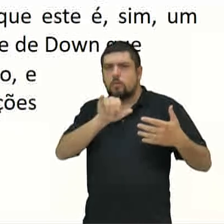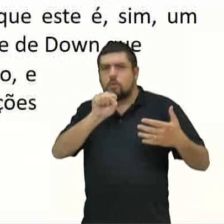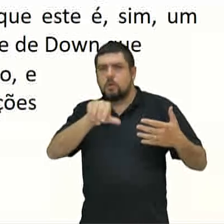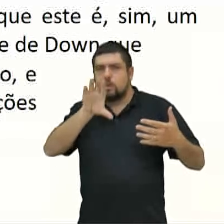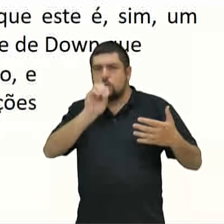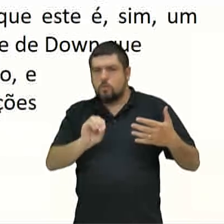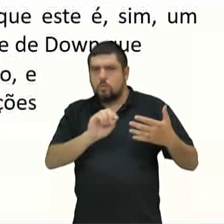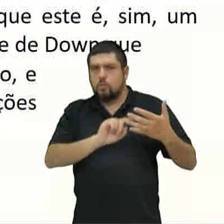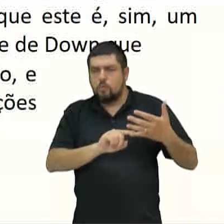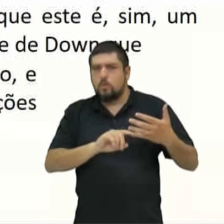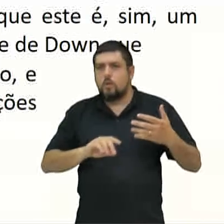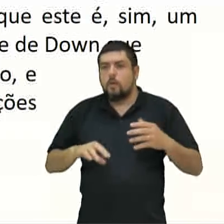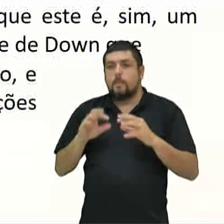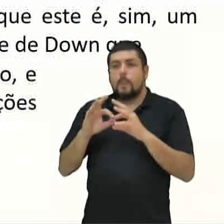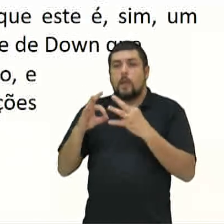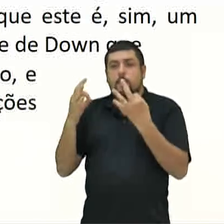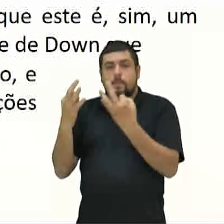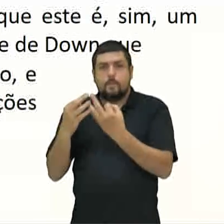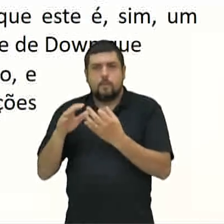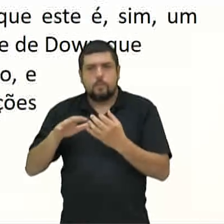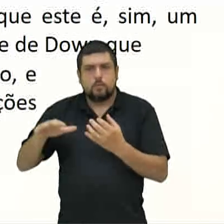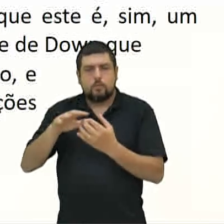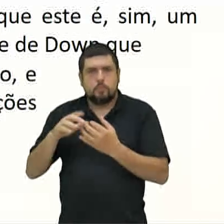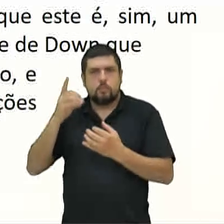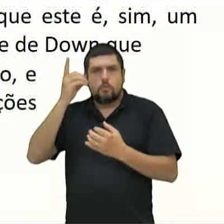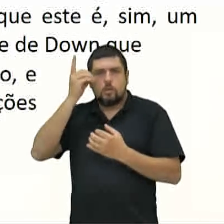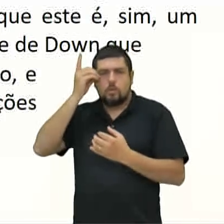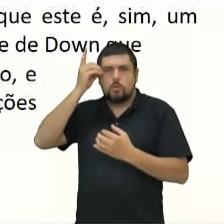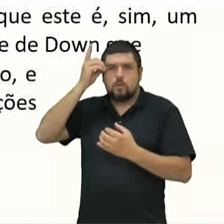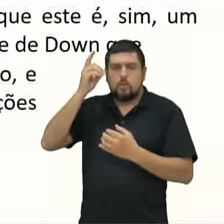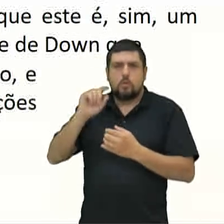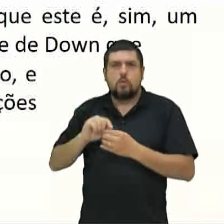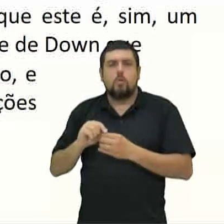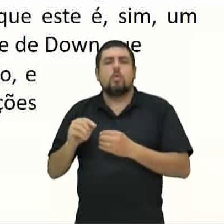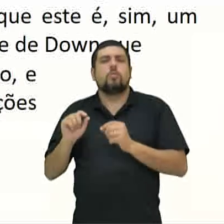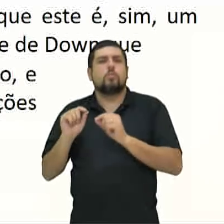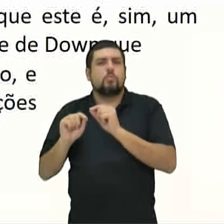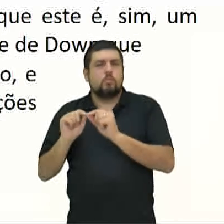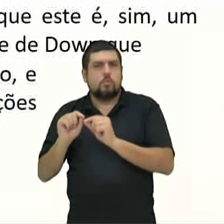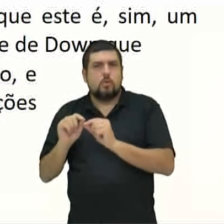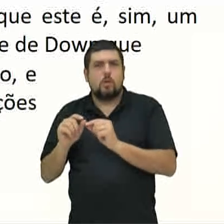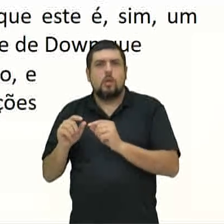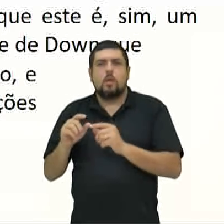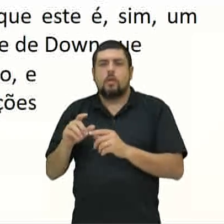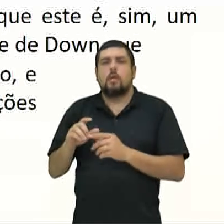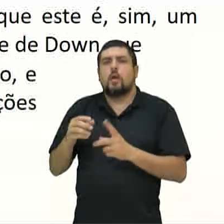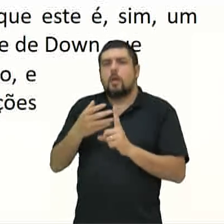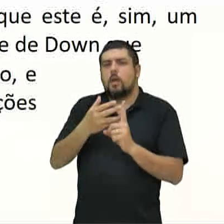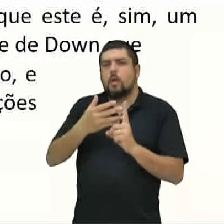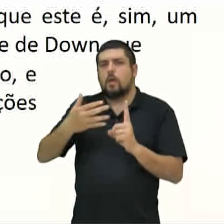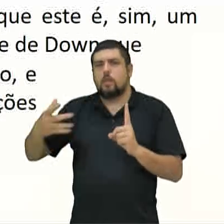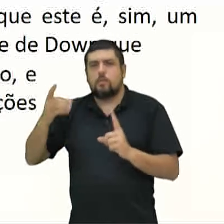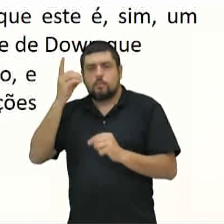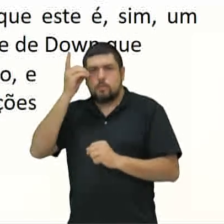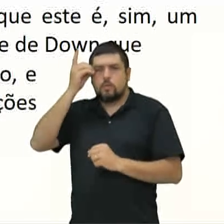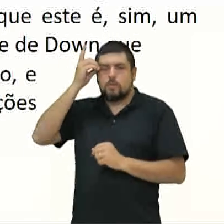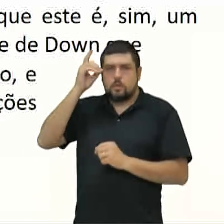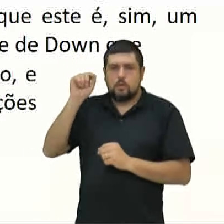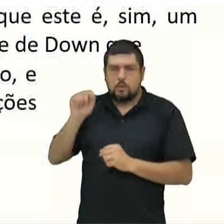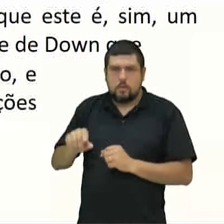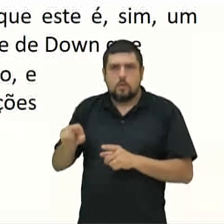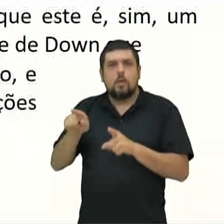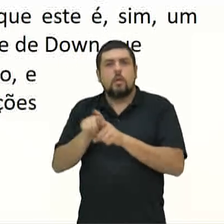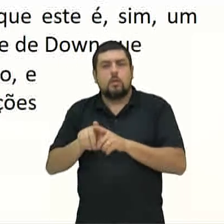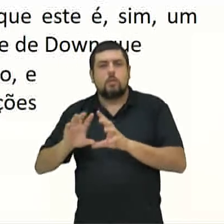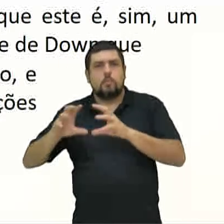da saúde e famílias que lidam diariamente com a trissomia do cromossomo 21, outro nome dado à síndrome de natureza genética e causada